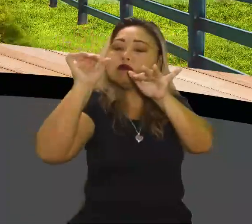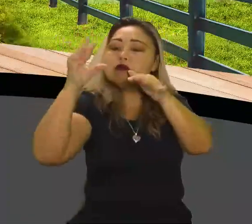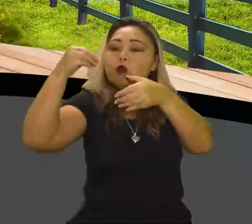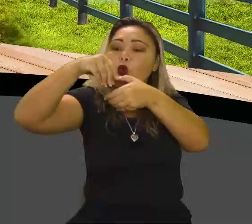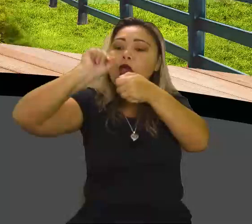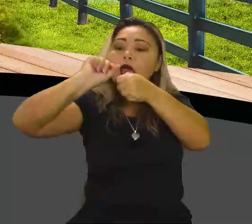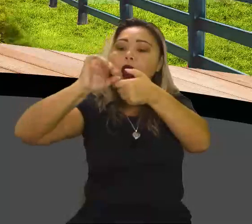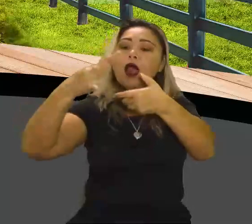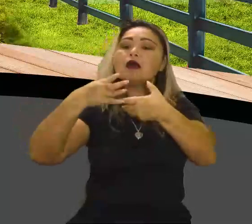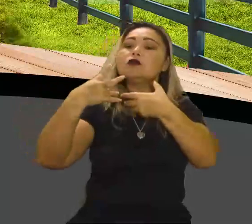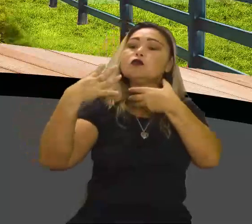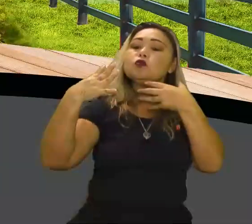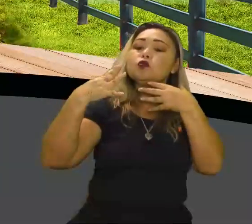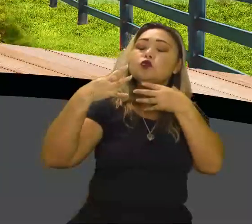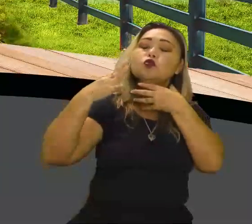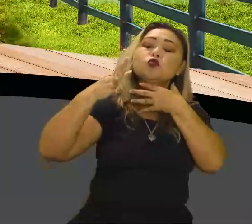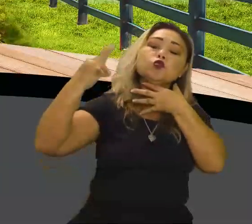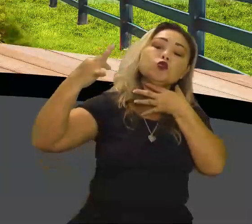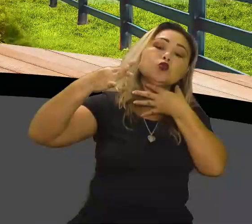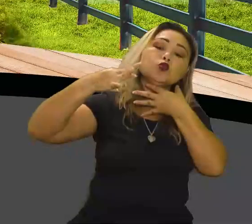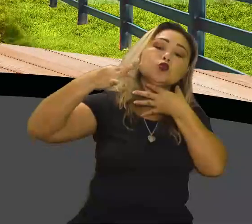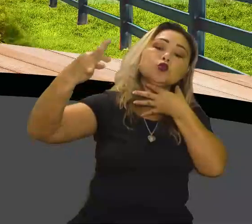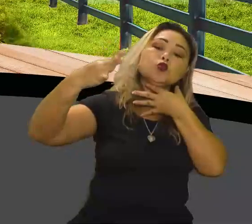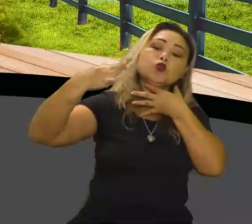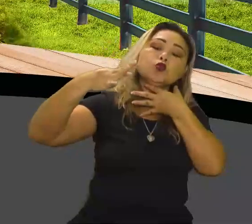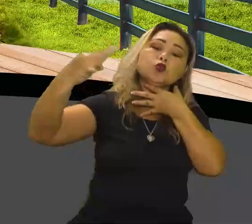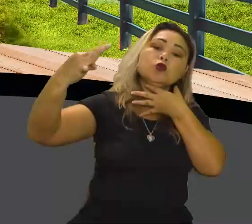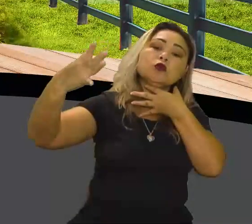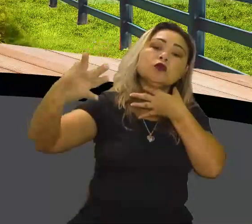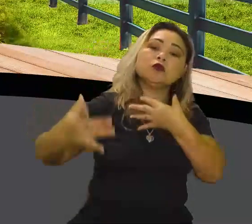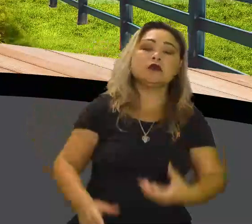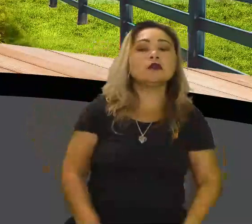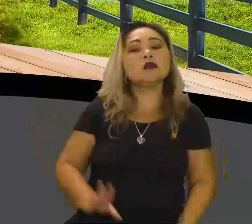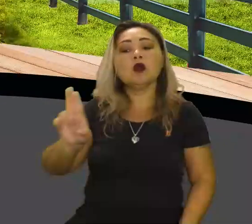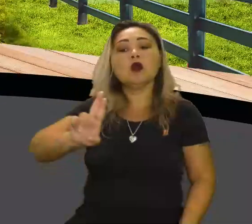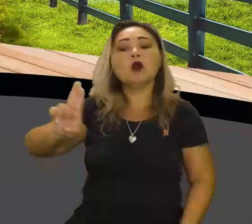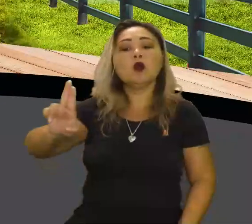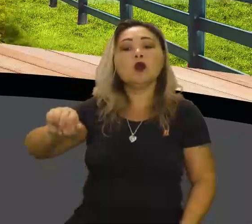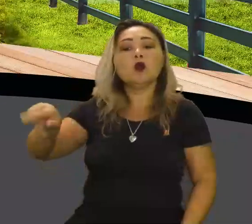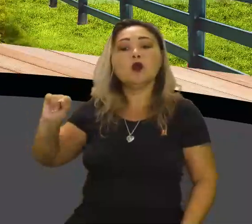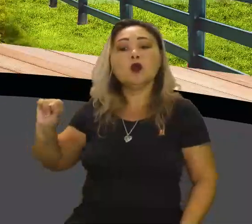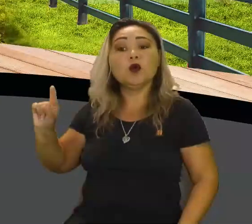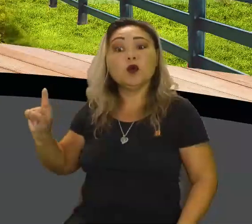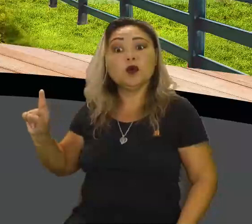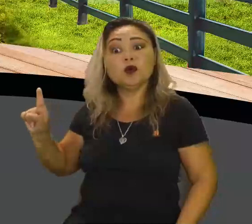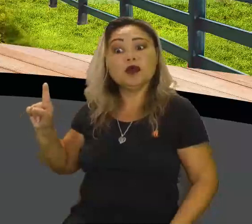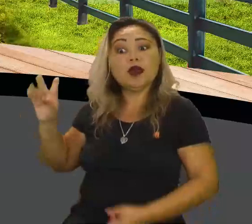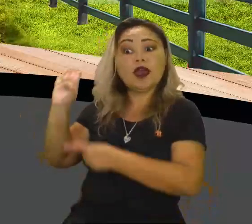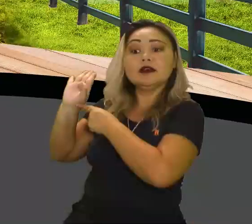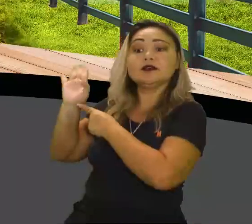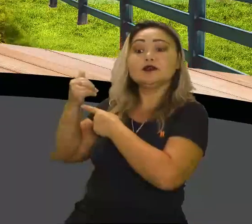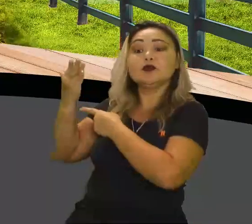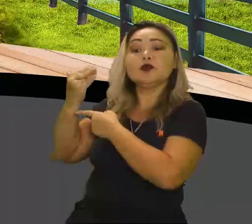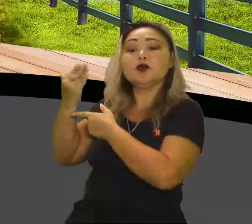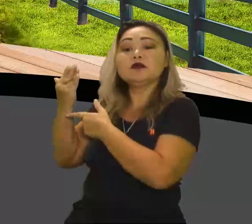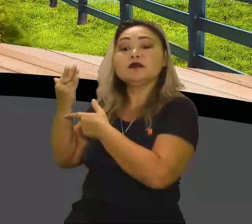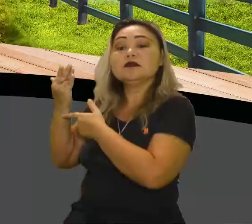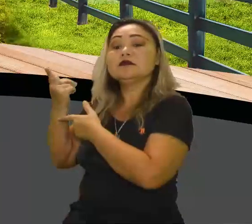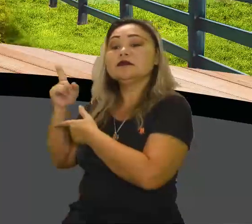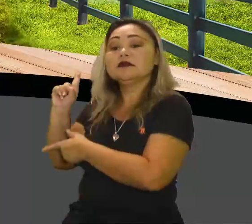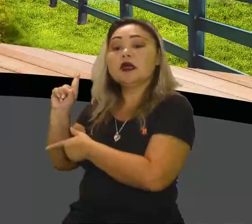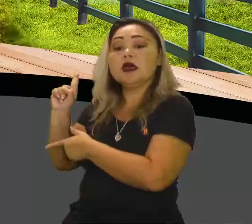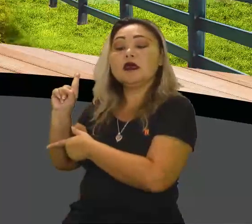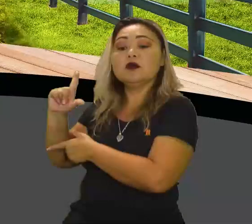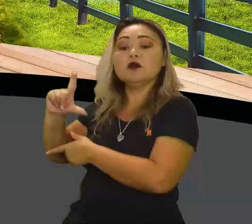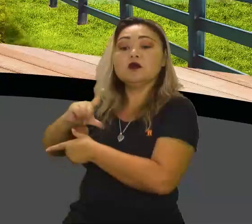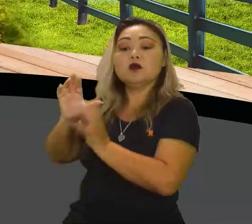que isso aqui, ó, tá cheio. É o... Meu anjo, como é que é aqui, meu anjo? Me ajuda o tio aqui.